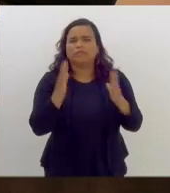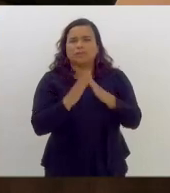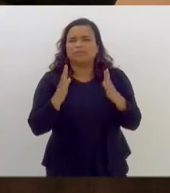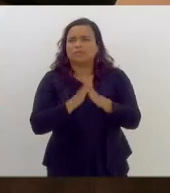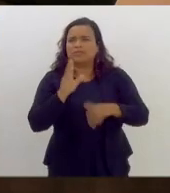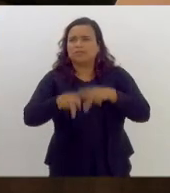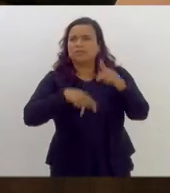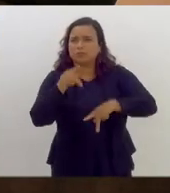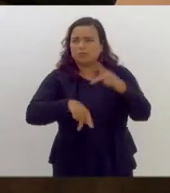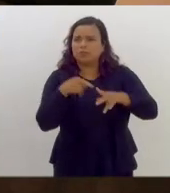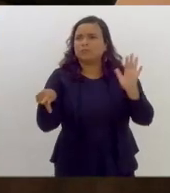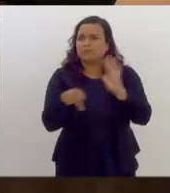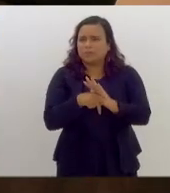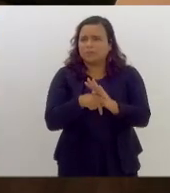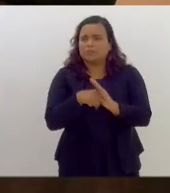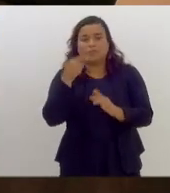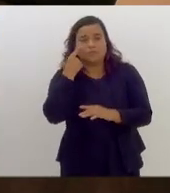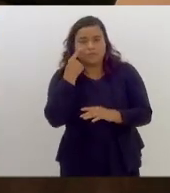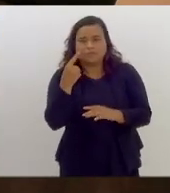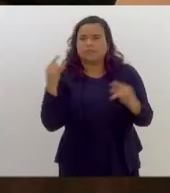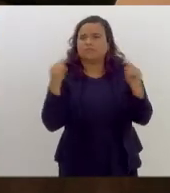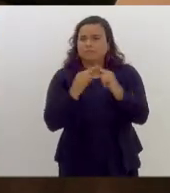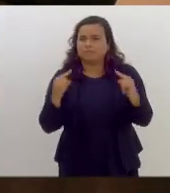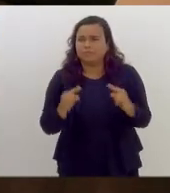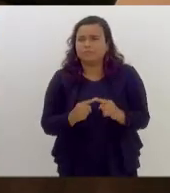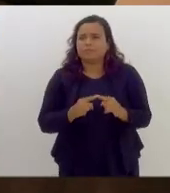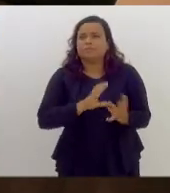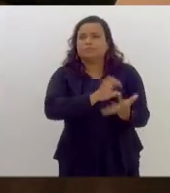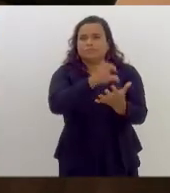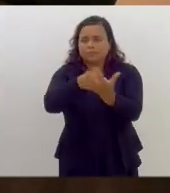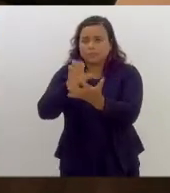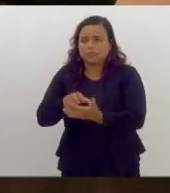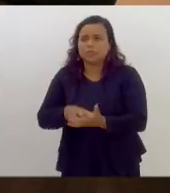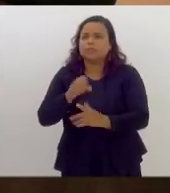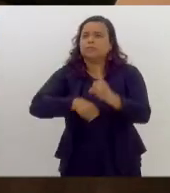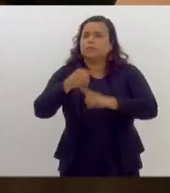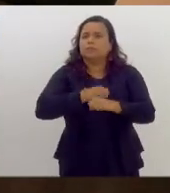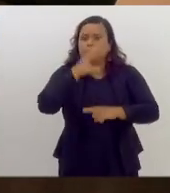Minha Casa Minha Vida, tinha vertente, entidades, e as entidades da sociedade civil,